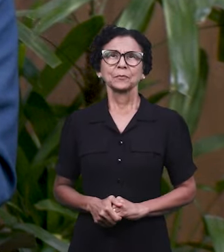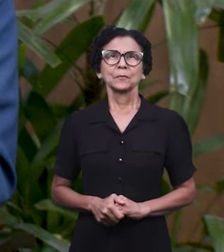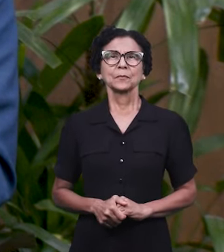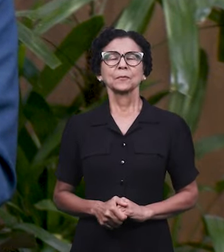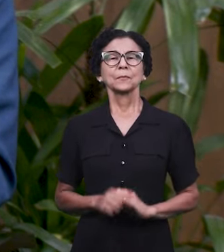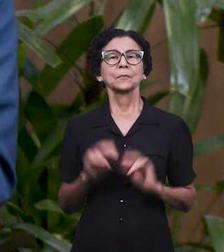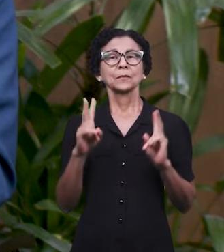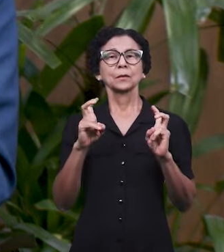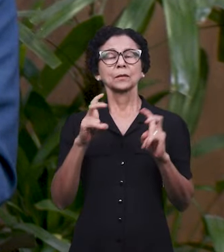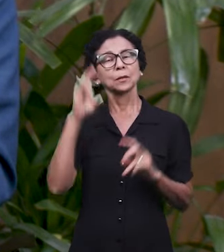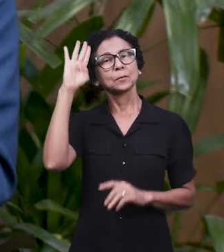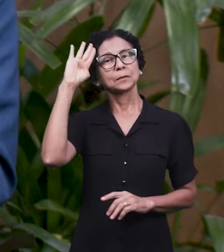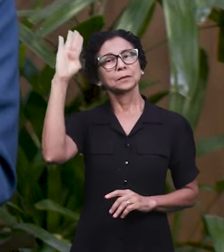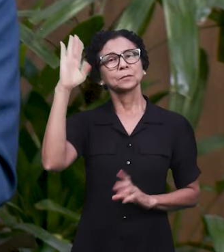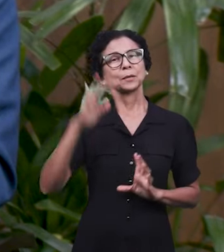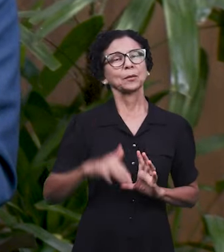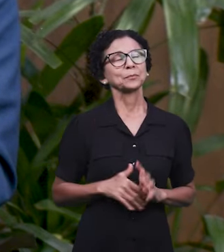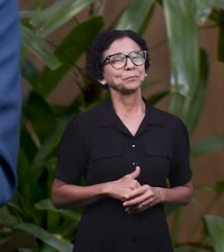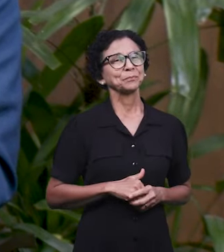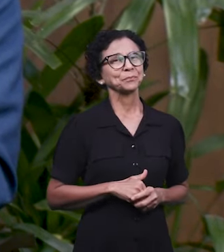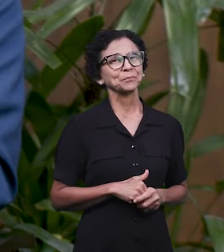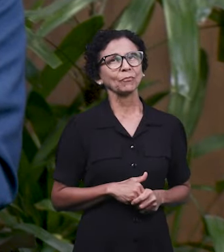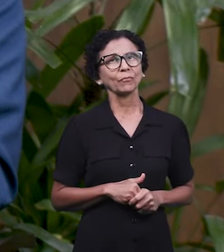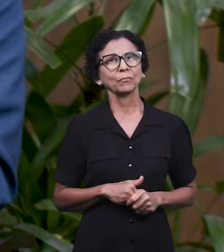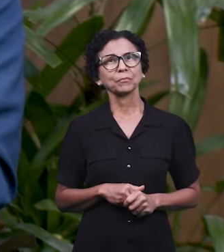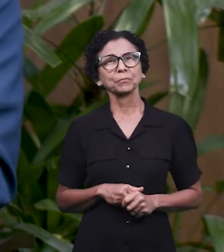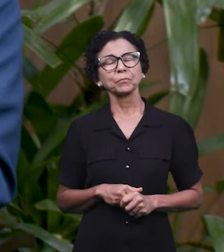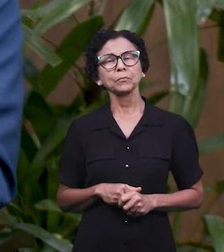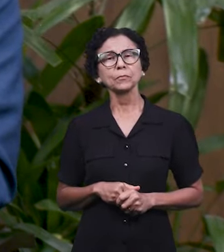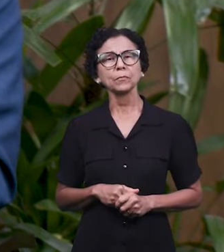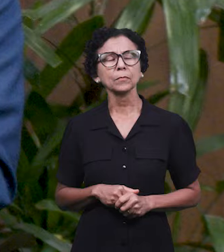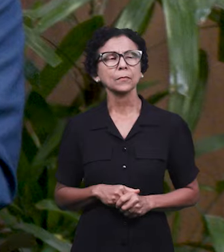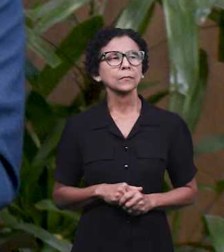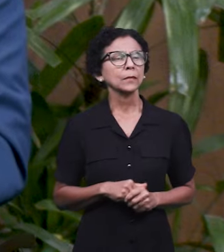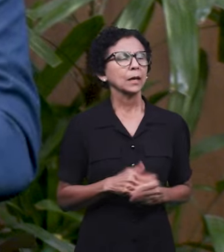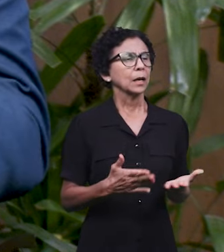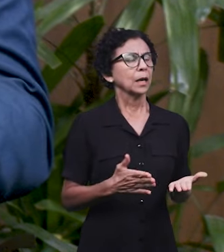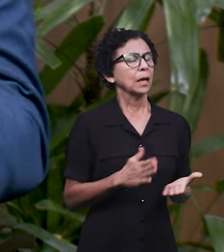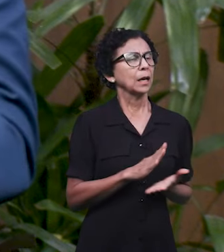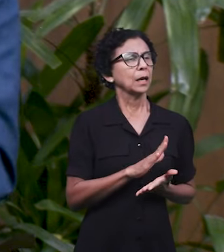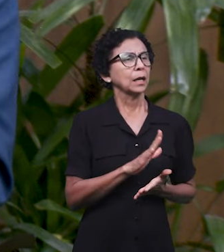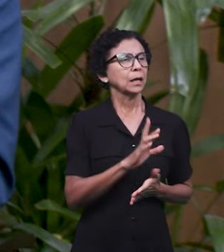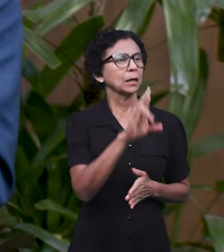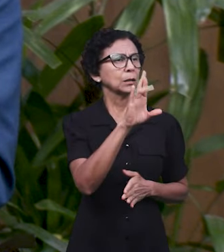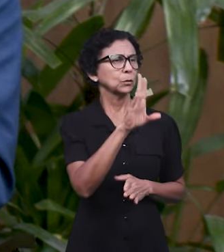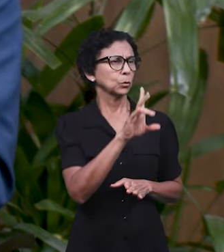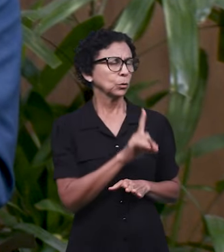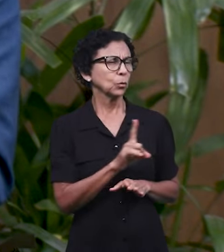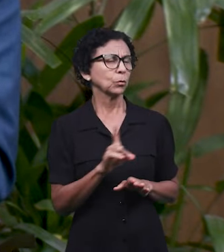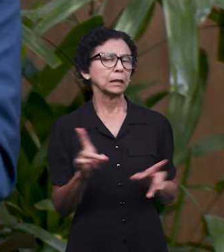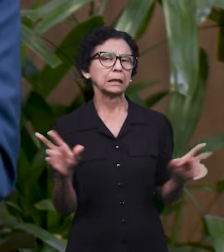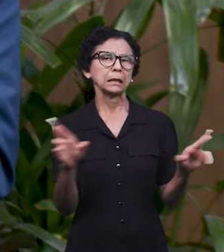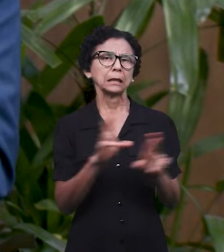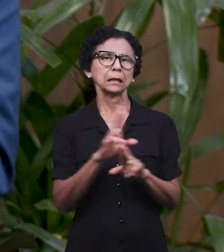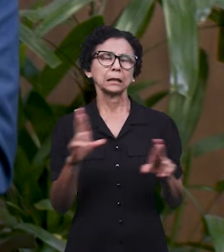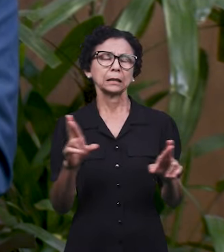principal do nosso programa Dr Isaías com relação ao mundo virtual o ambiente virtual e